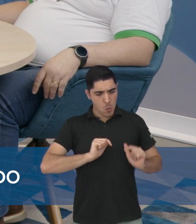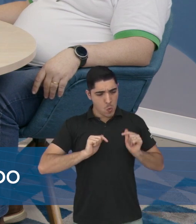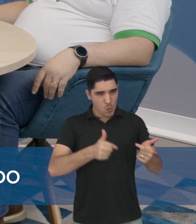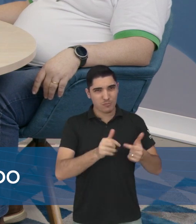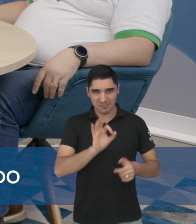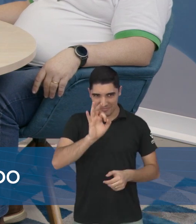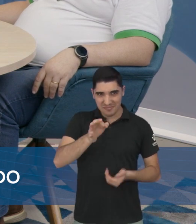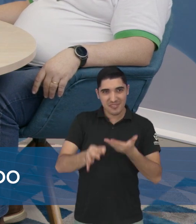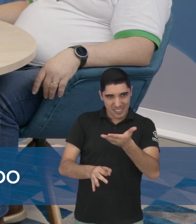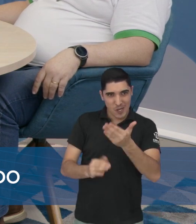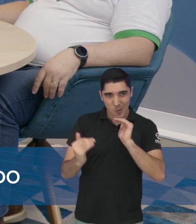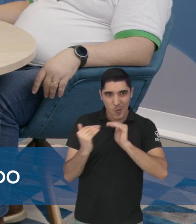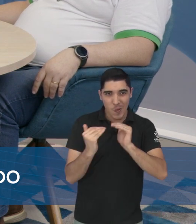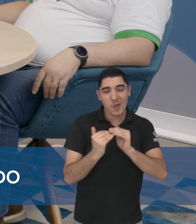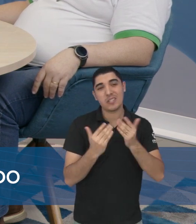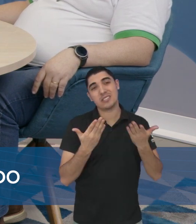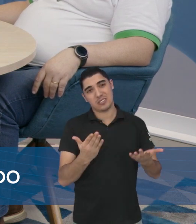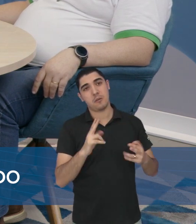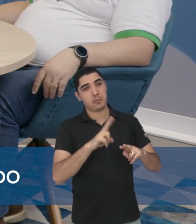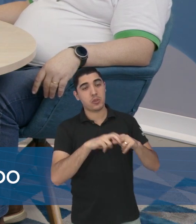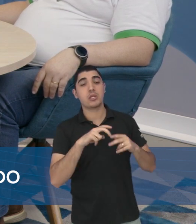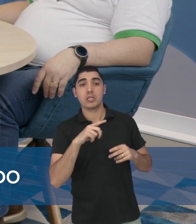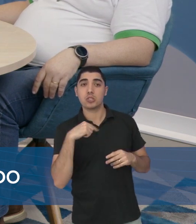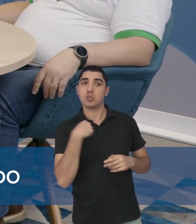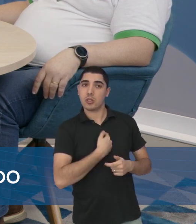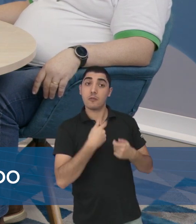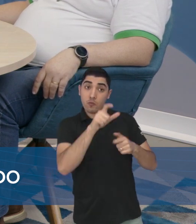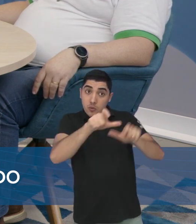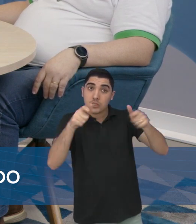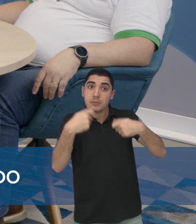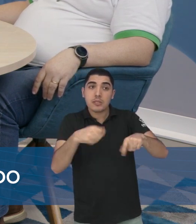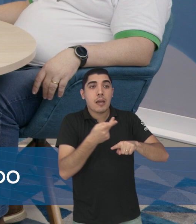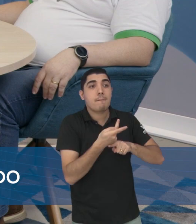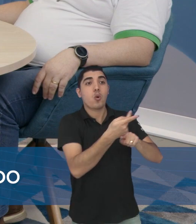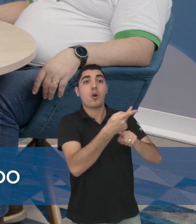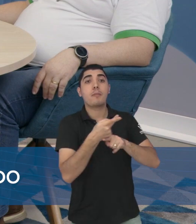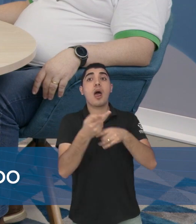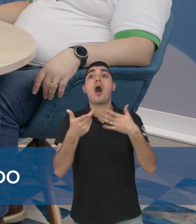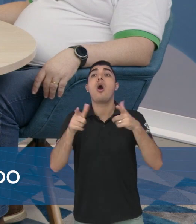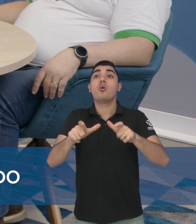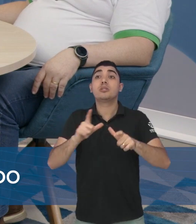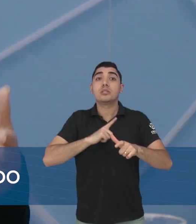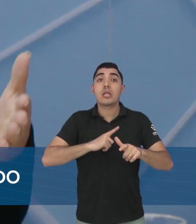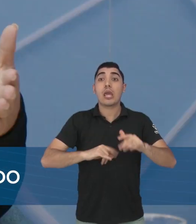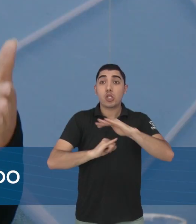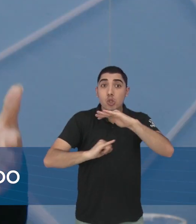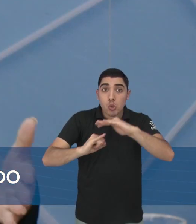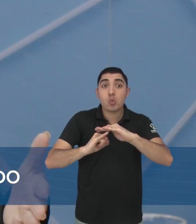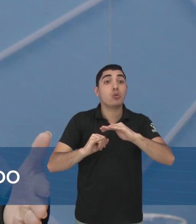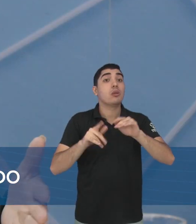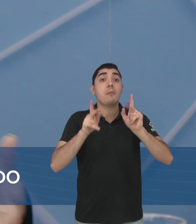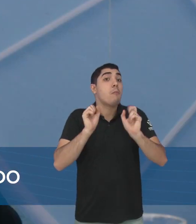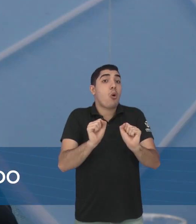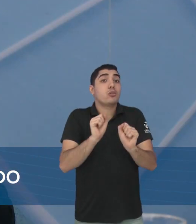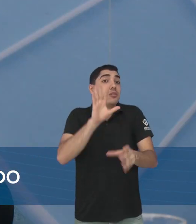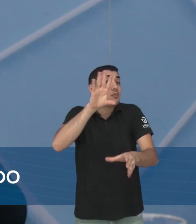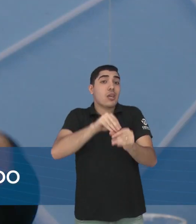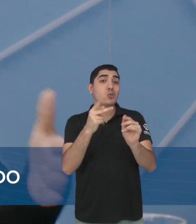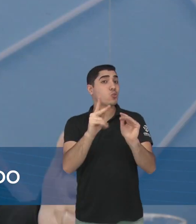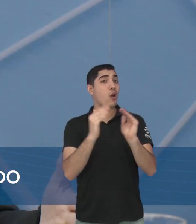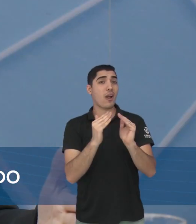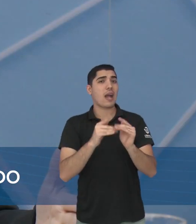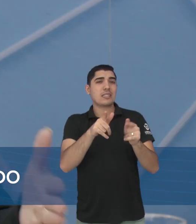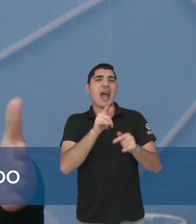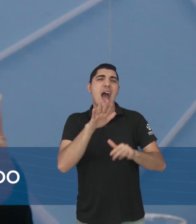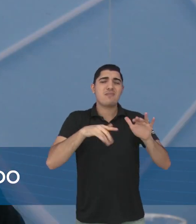né, Alex? Então, assim, procure, né? E faça o seu bem, o seu melhor de casa, às vezes, né? Se você não consegue